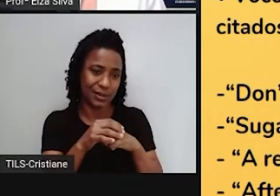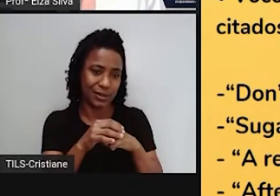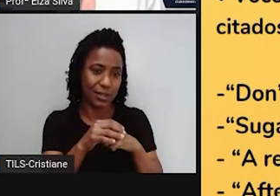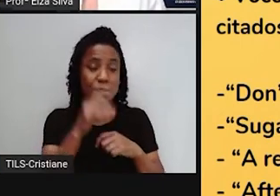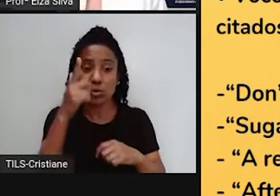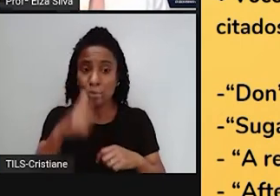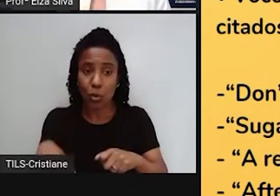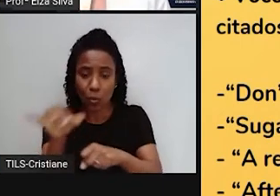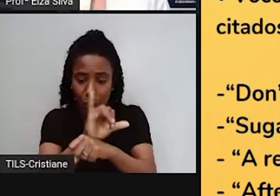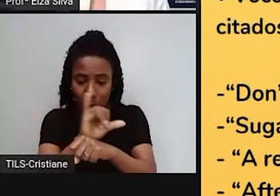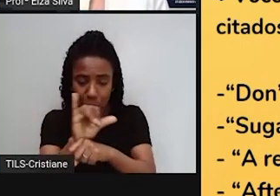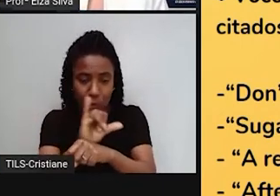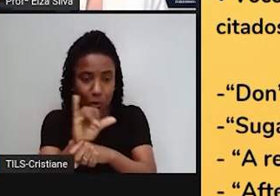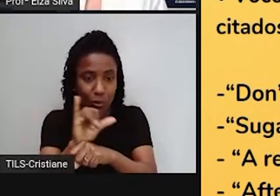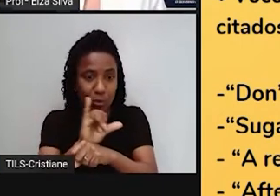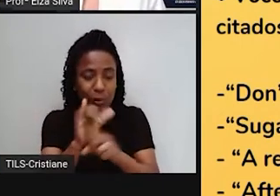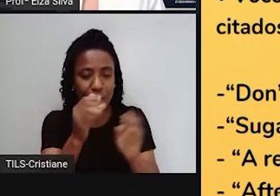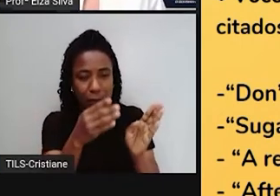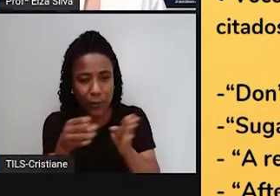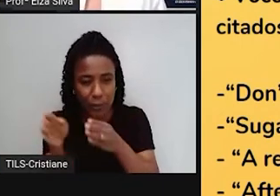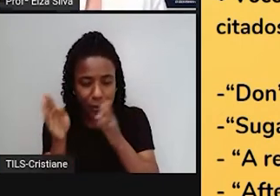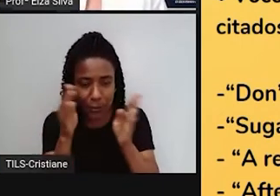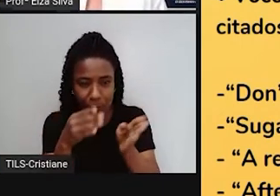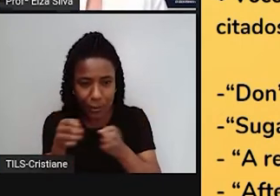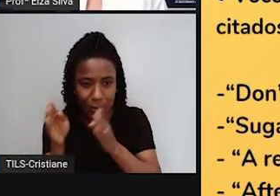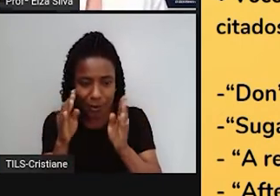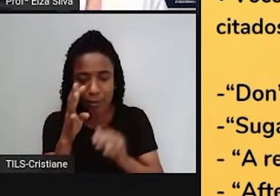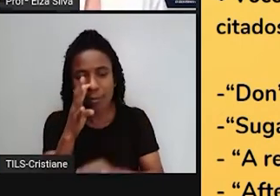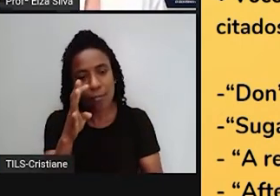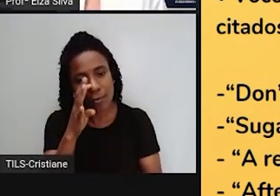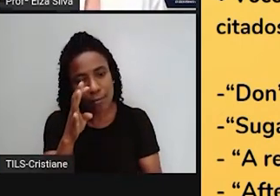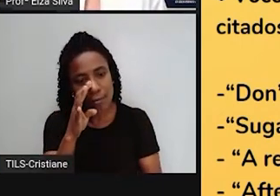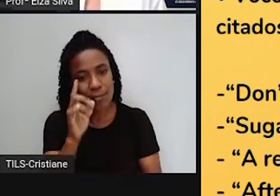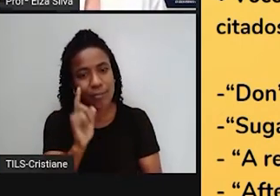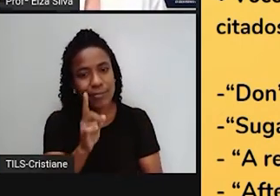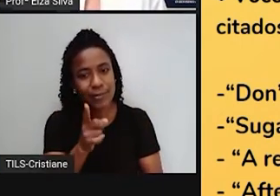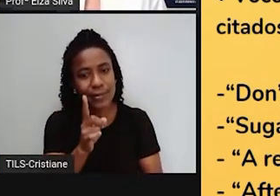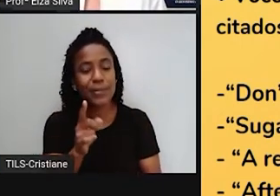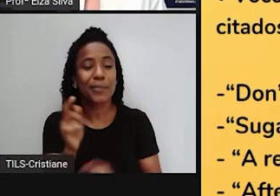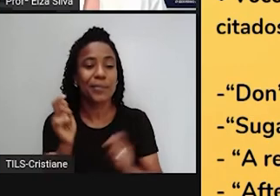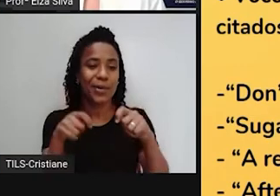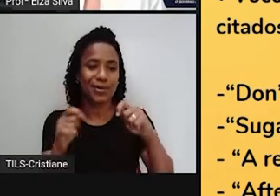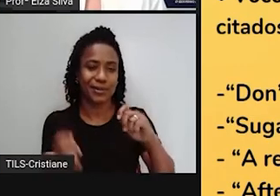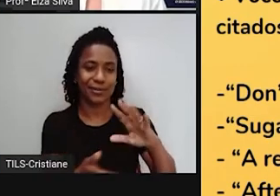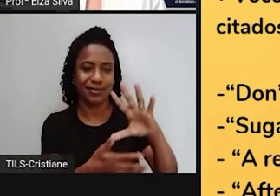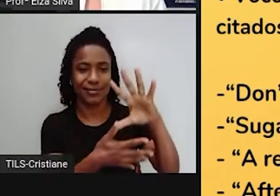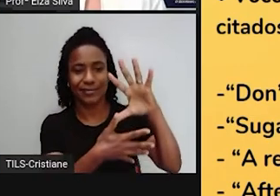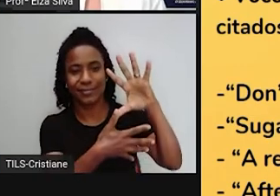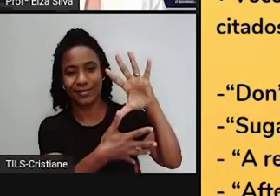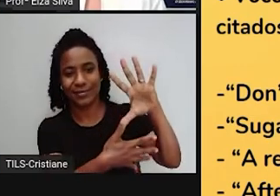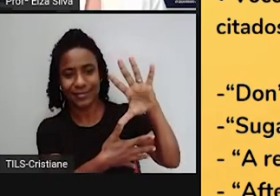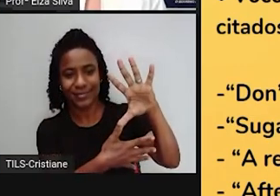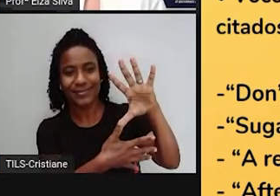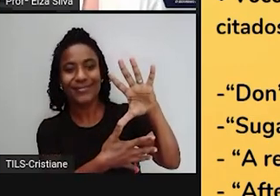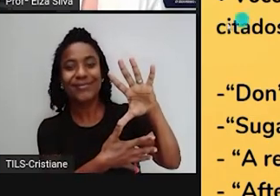e acrescente essa informação. E, inclusive, se possível, marque aqui no mapa esses